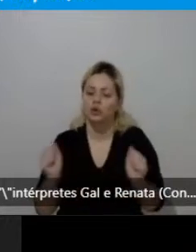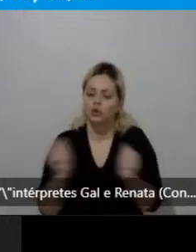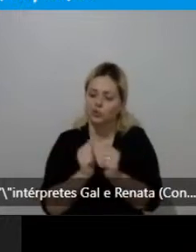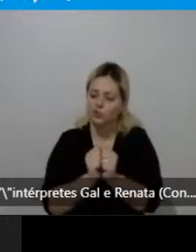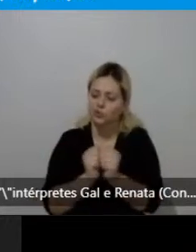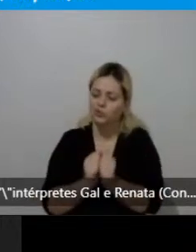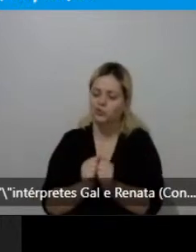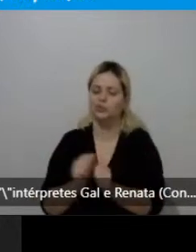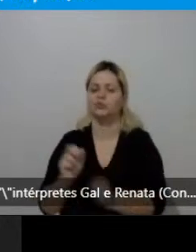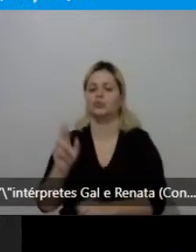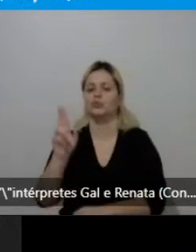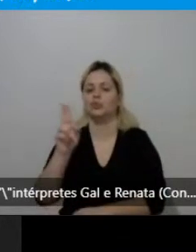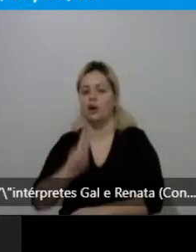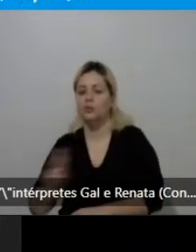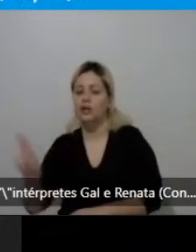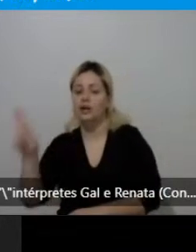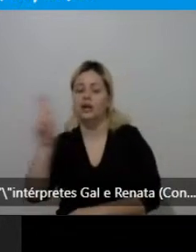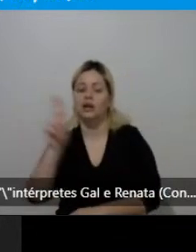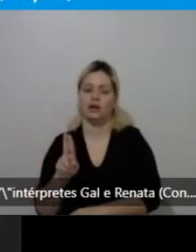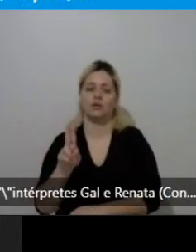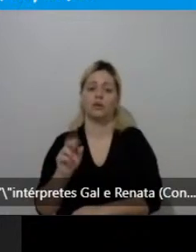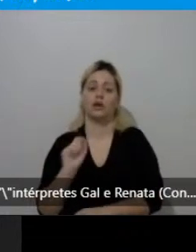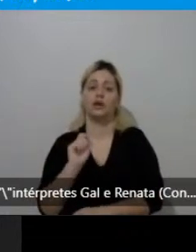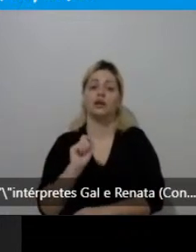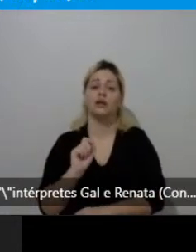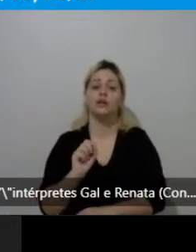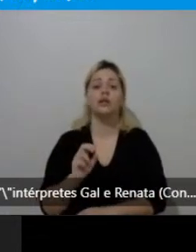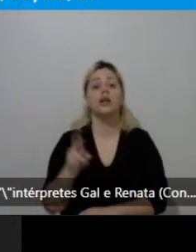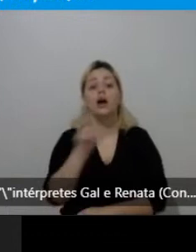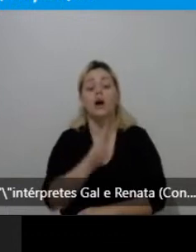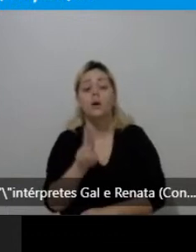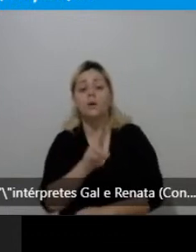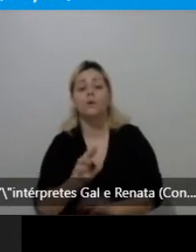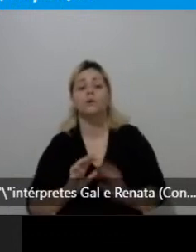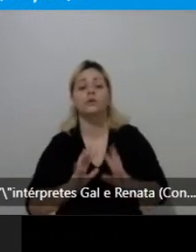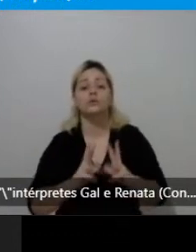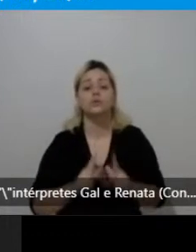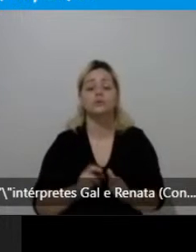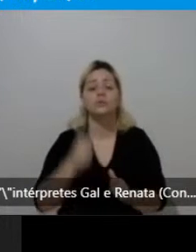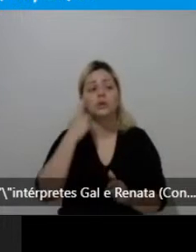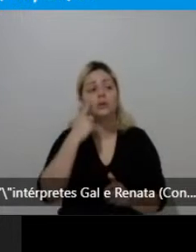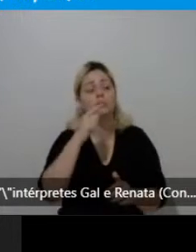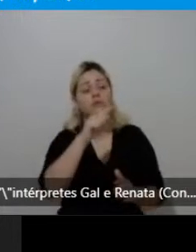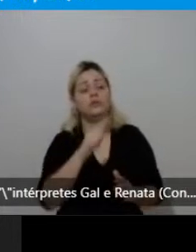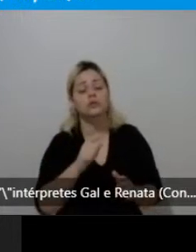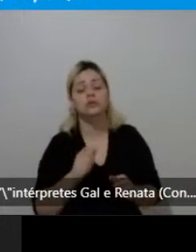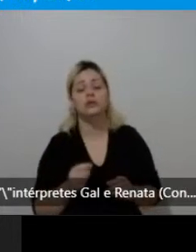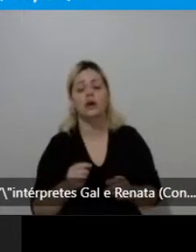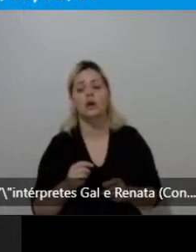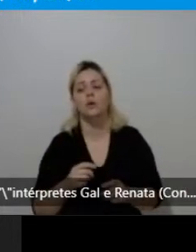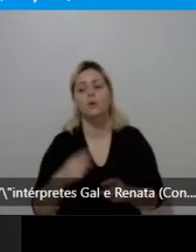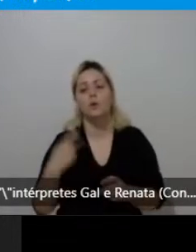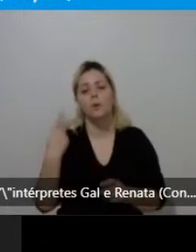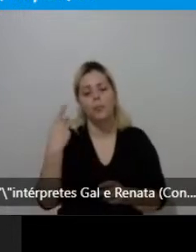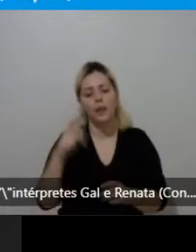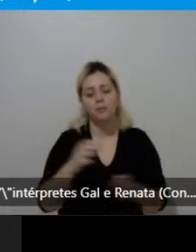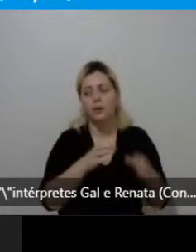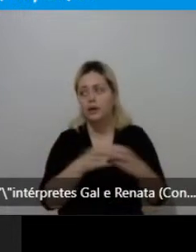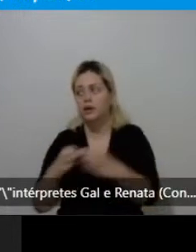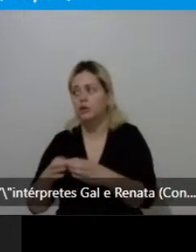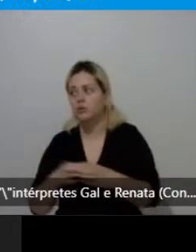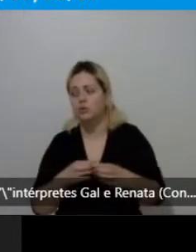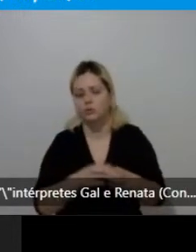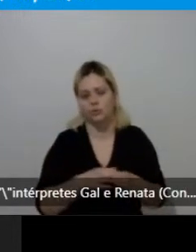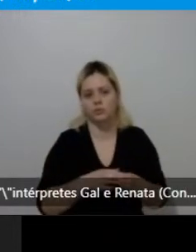no instrumento da concessão de direito real de uso, e também vai fazer uma previsão específica para as comunidades tradicionais. Em